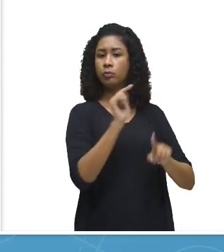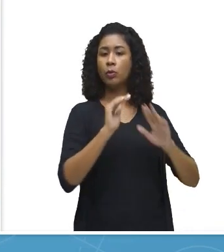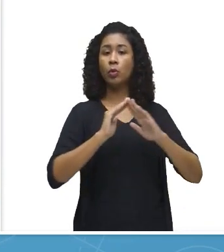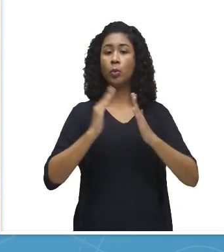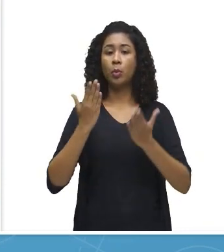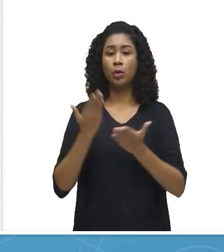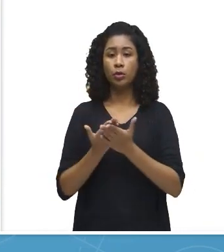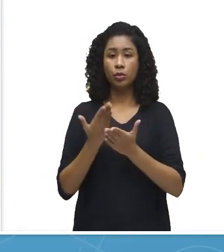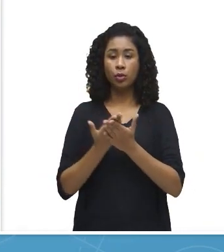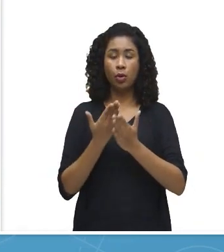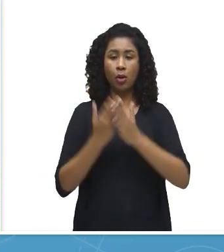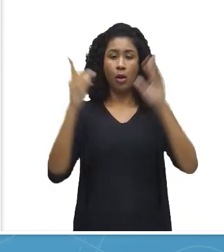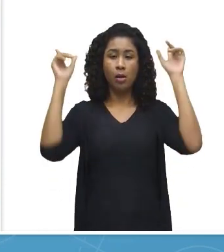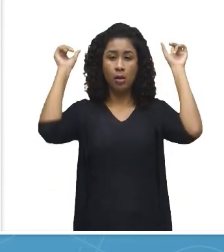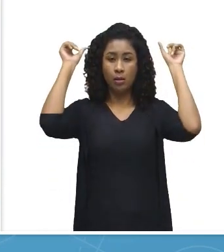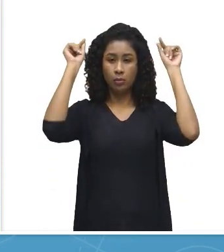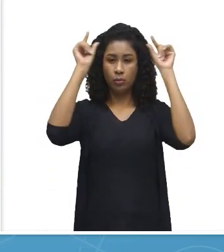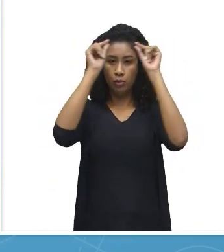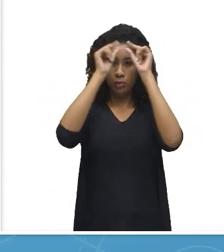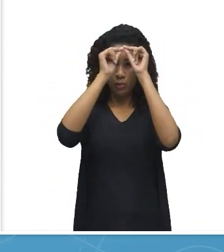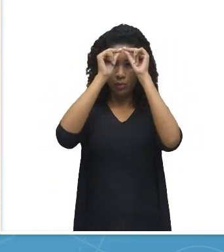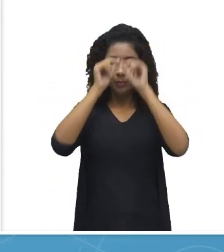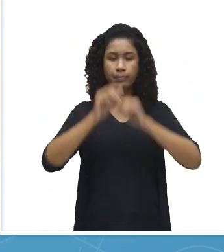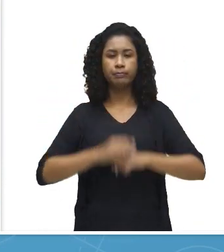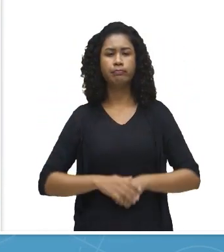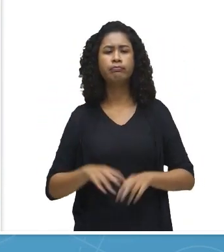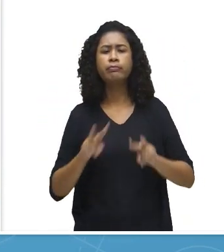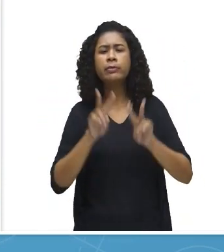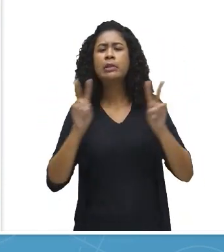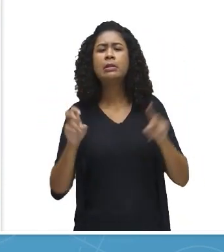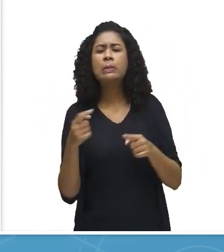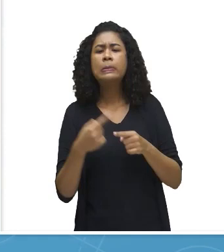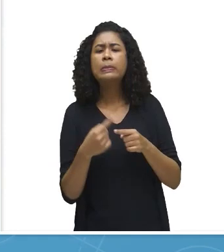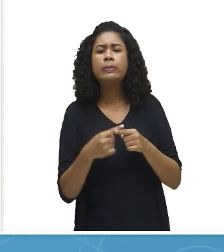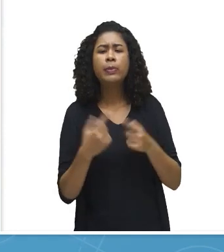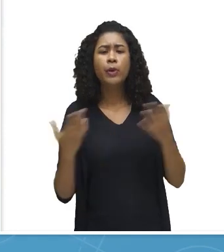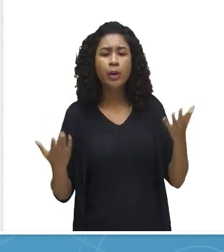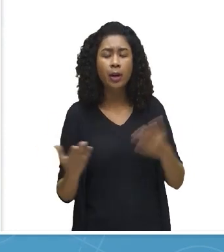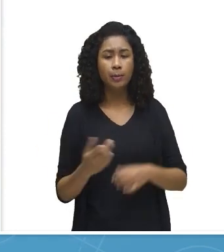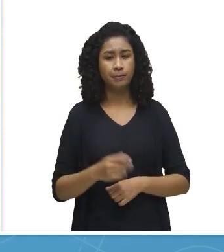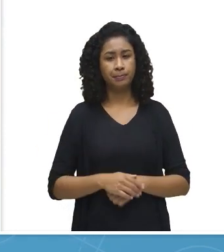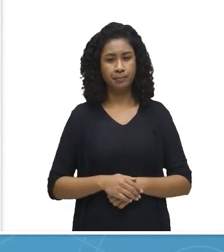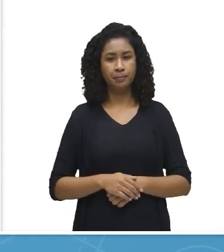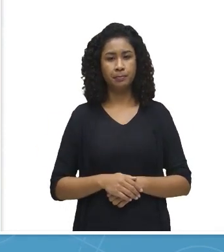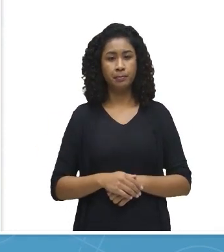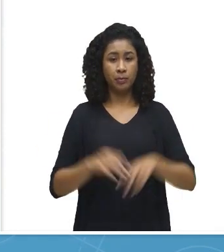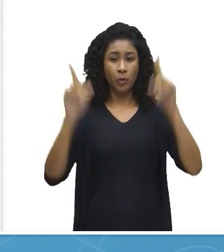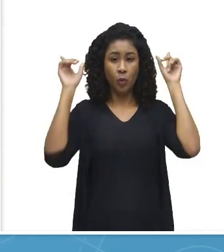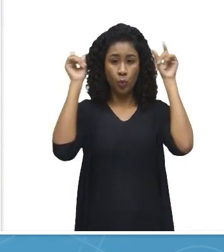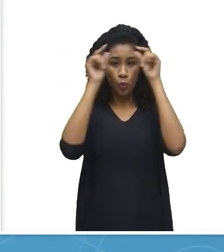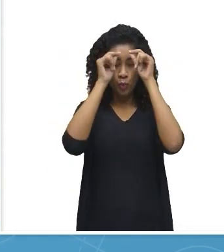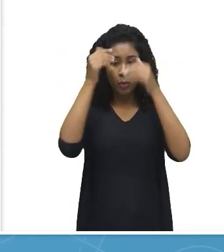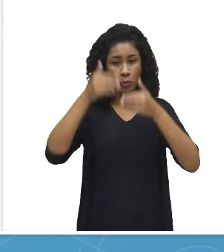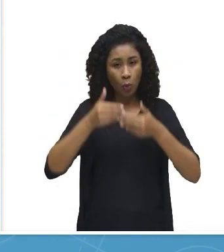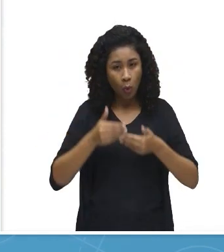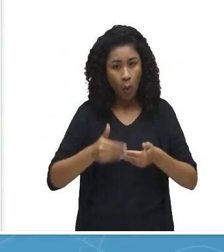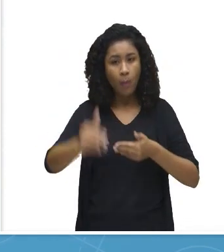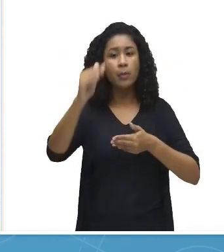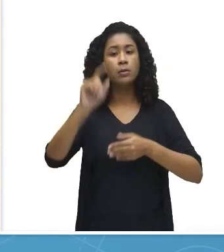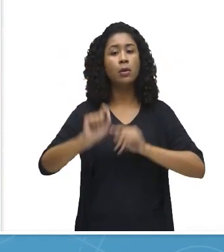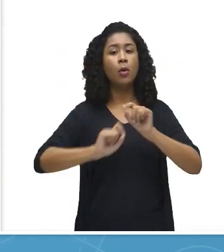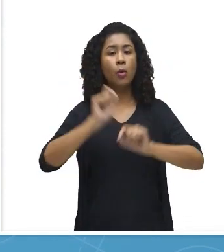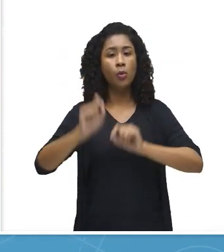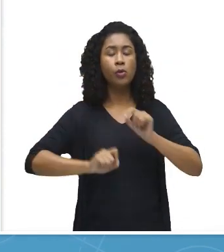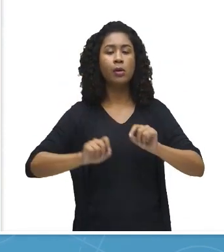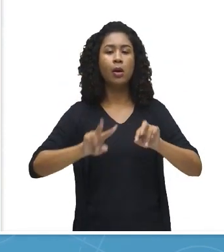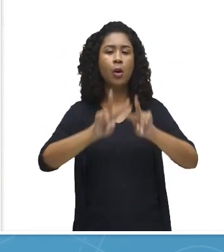quero trabalhar com os gregos? Porque foi a partir dos gregos que nós vimos algo que foi um divisor